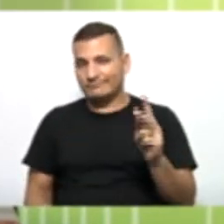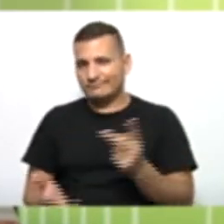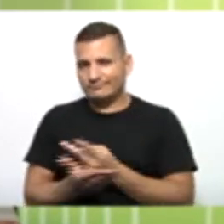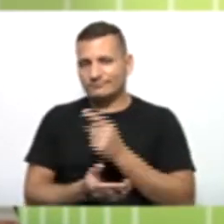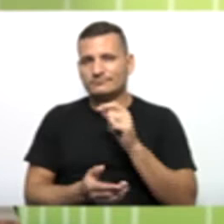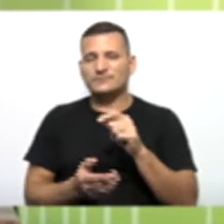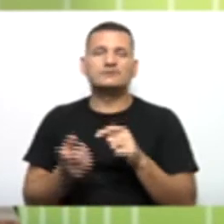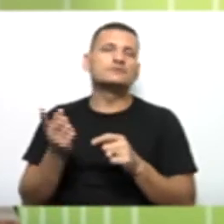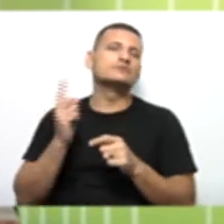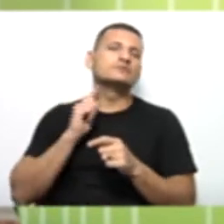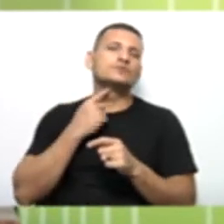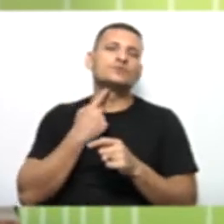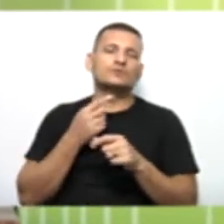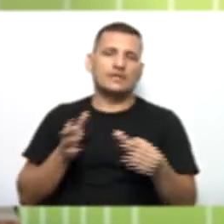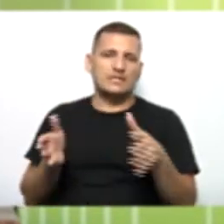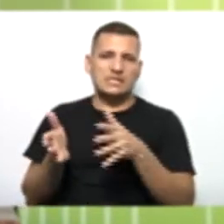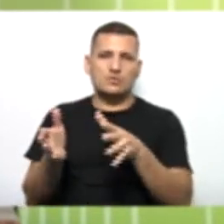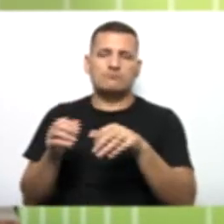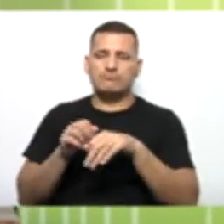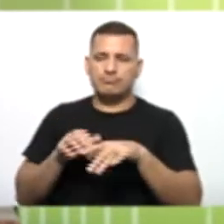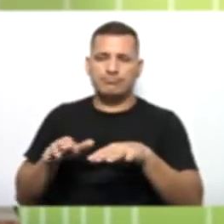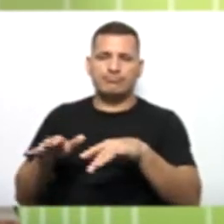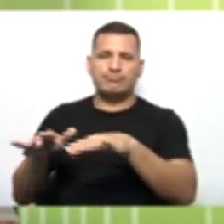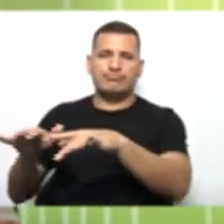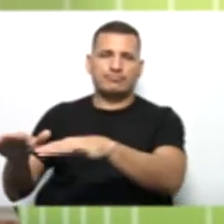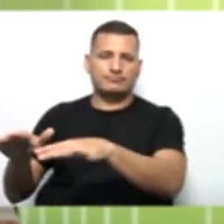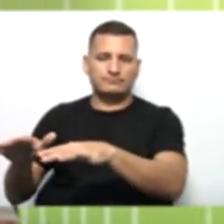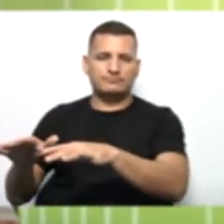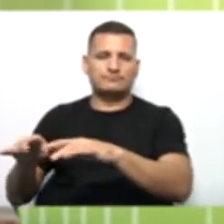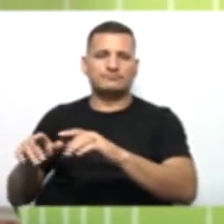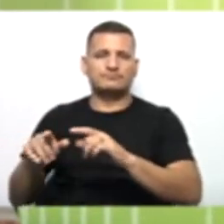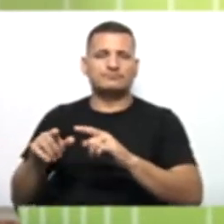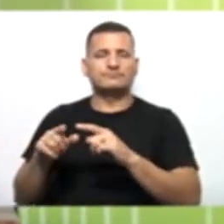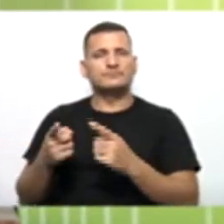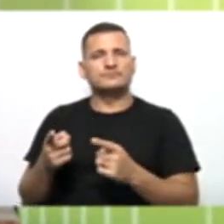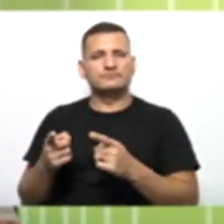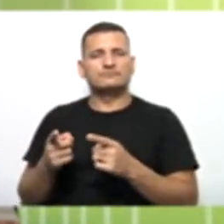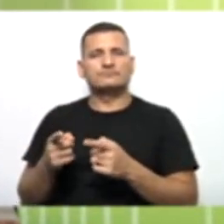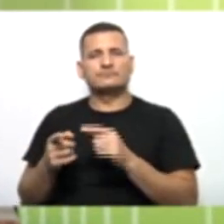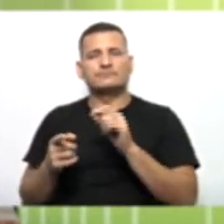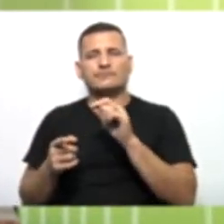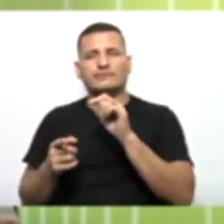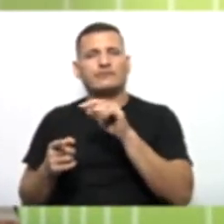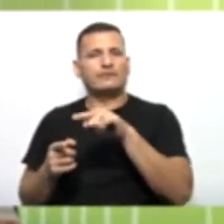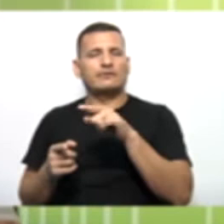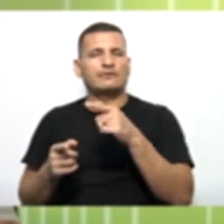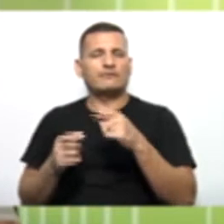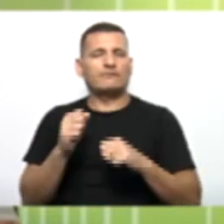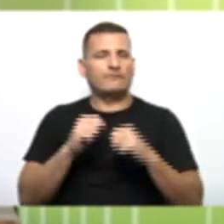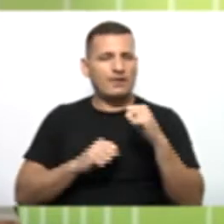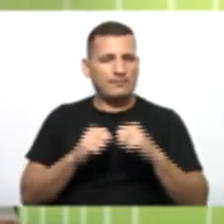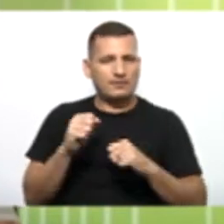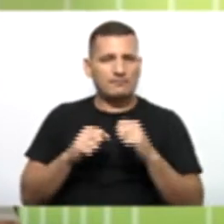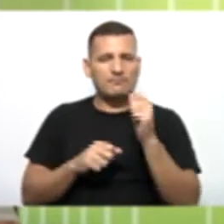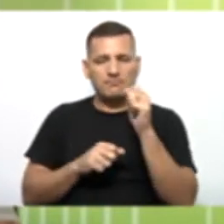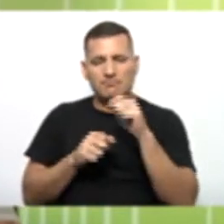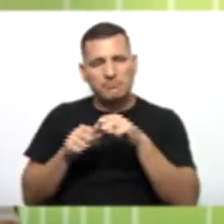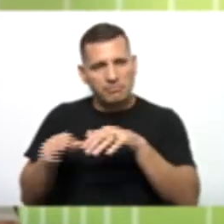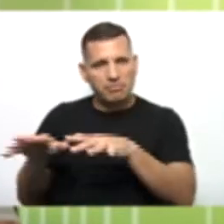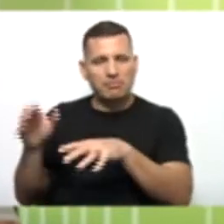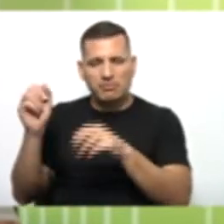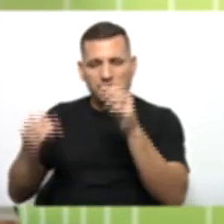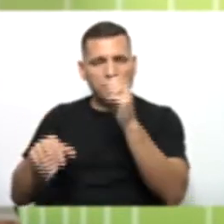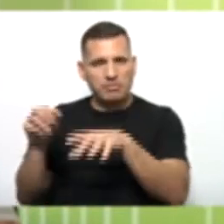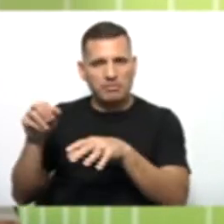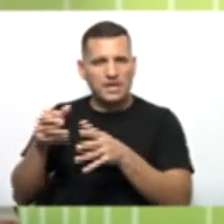Mas essa contaminação não existe só quando estoura uma mineradora que larga dejeto, que joga dejeto em